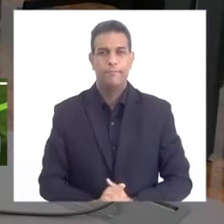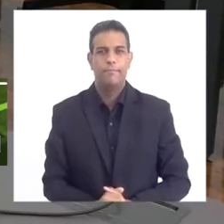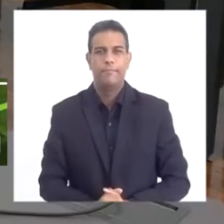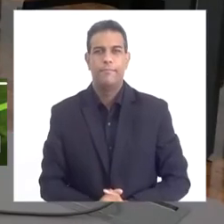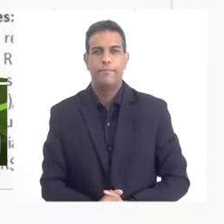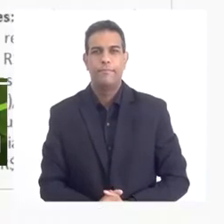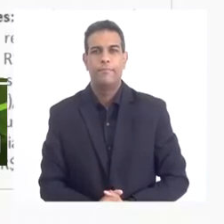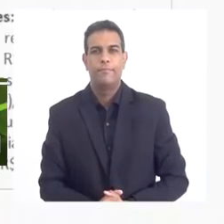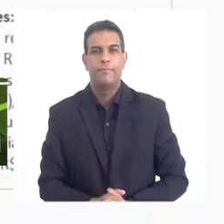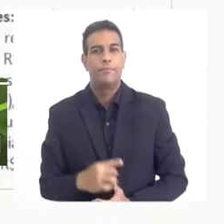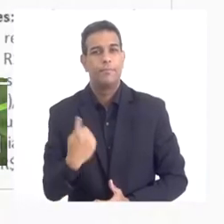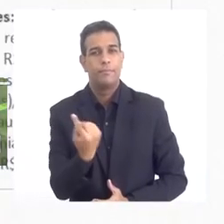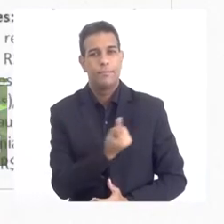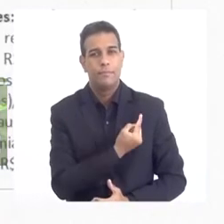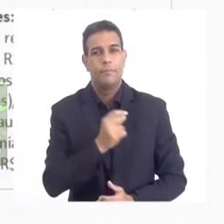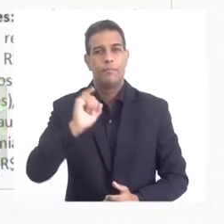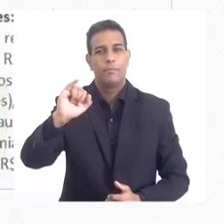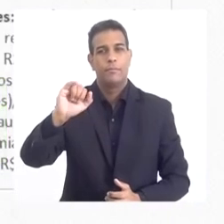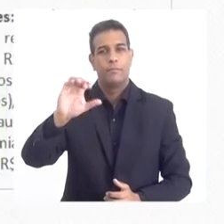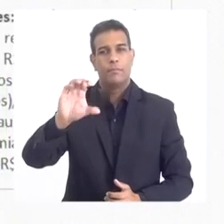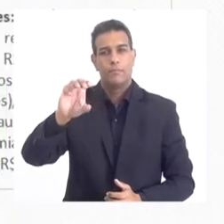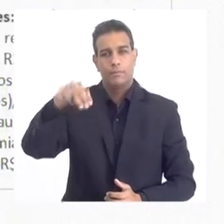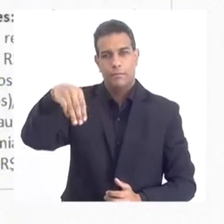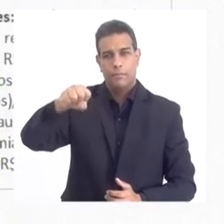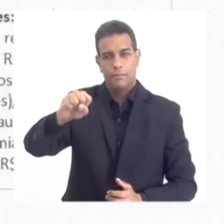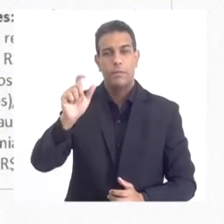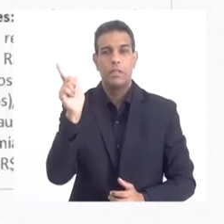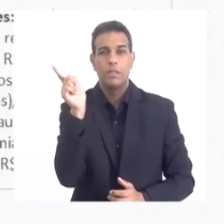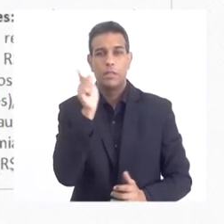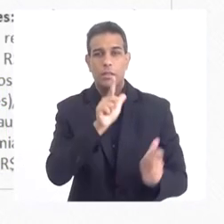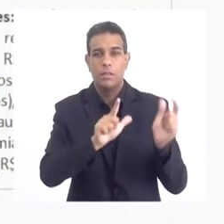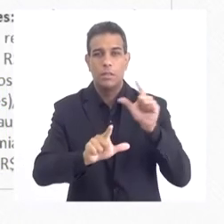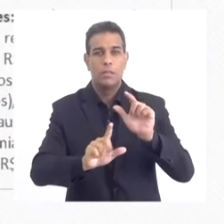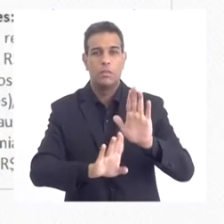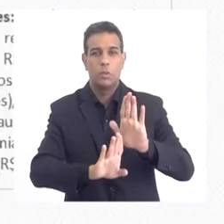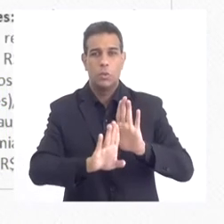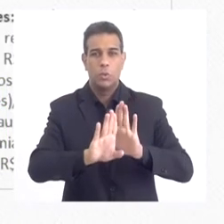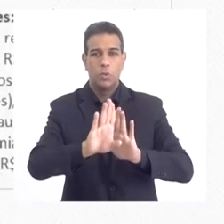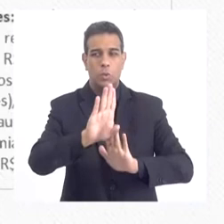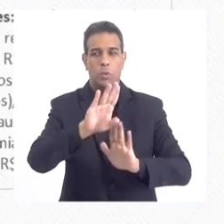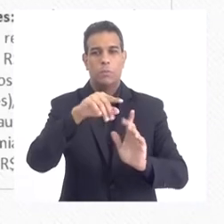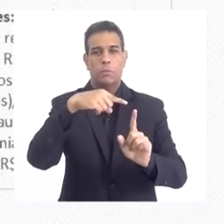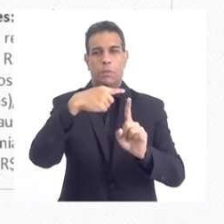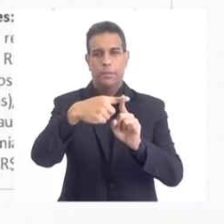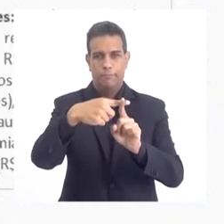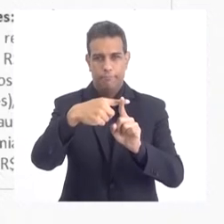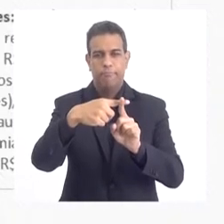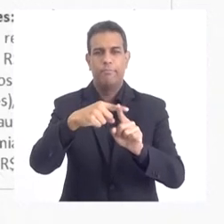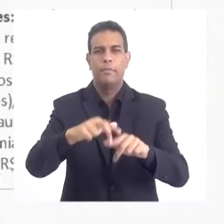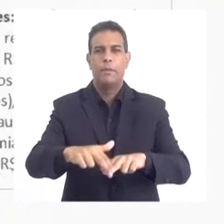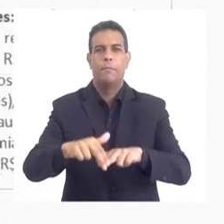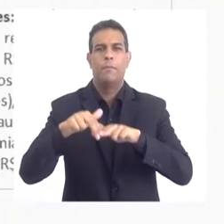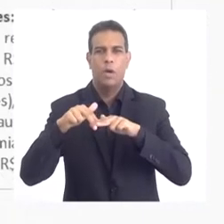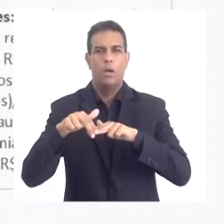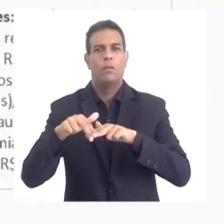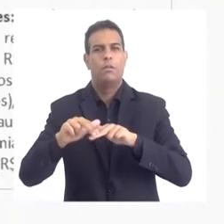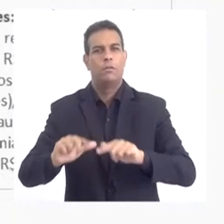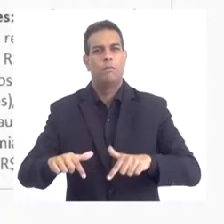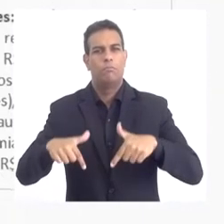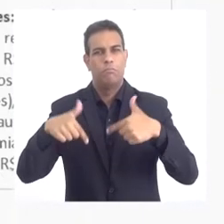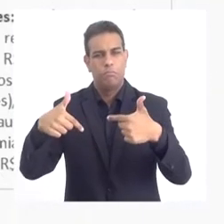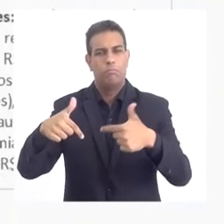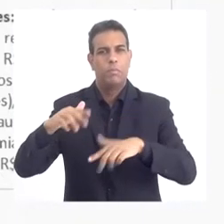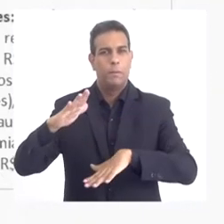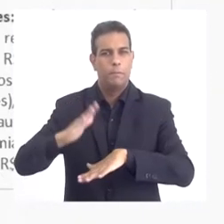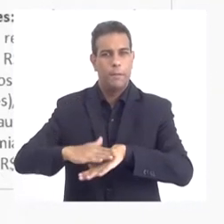Então, a gente tem aí o ICMS, ele tem um crescimento bastante significativo, fruto de algumas ações,